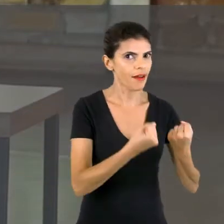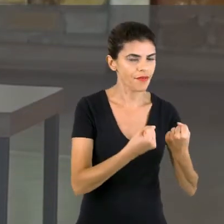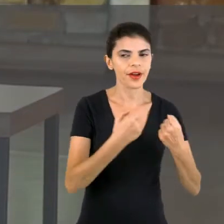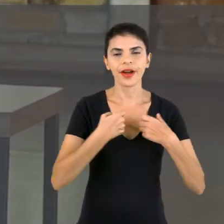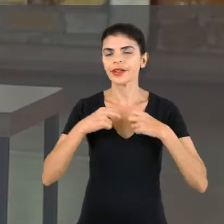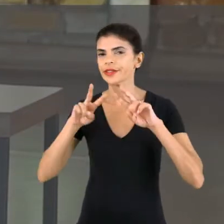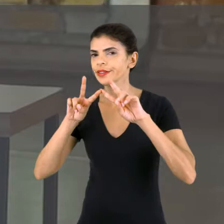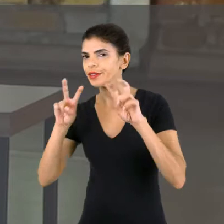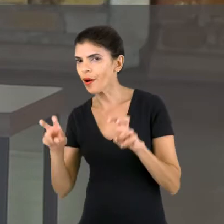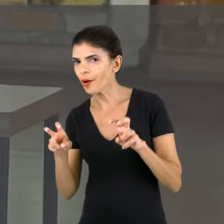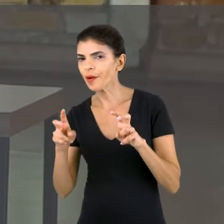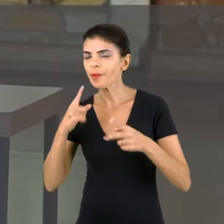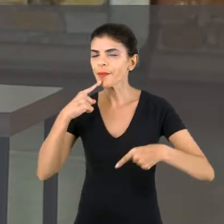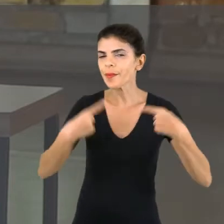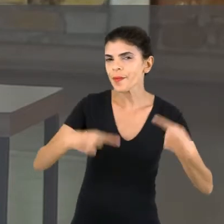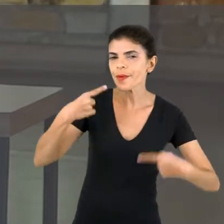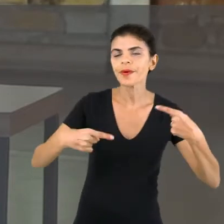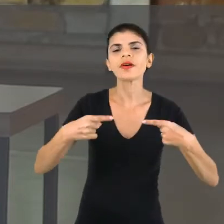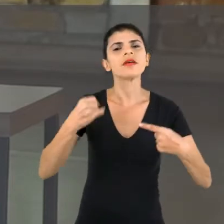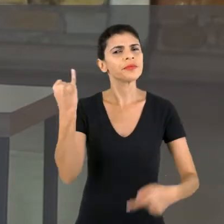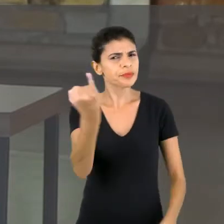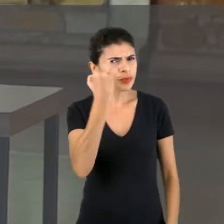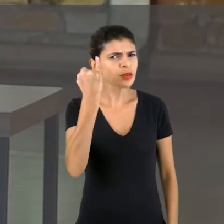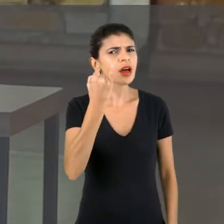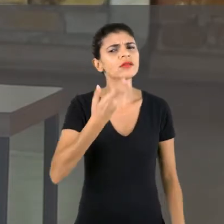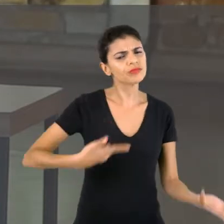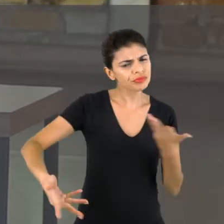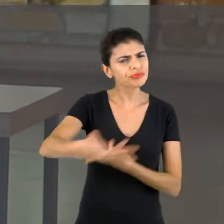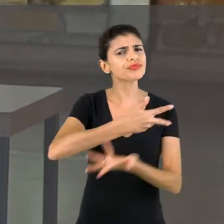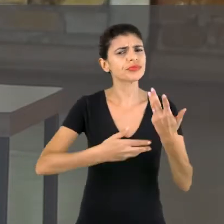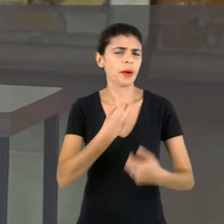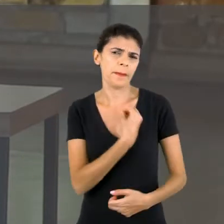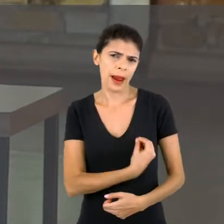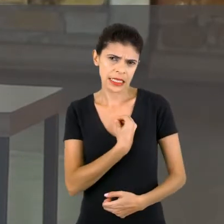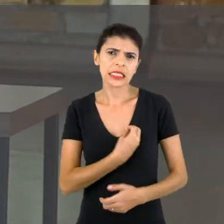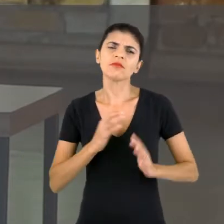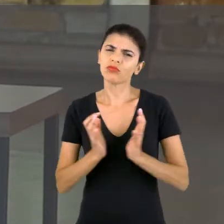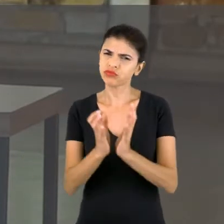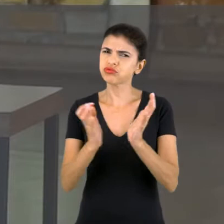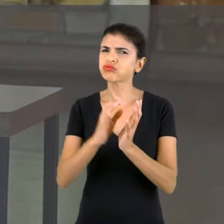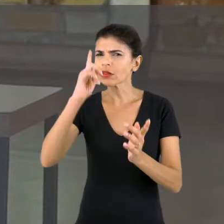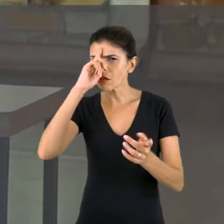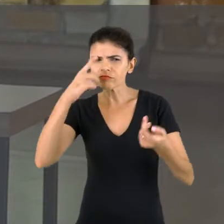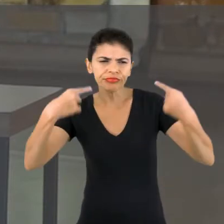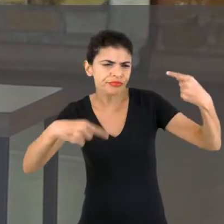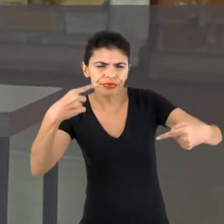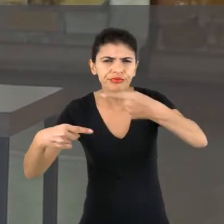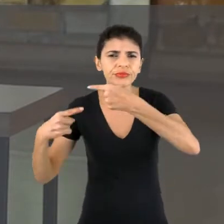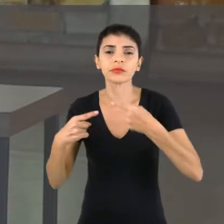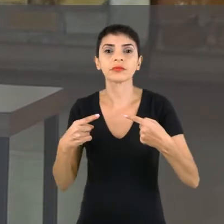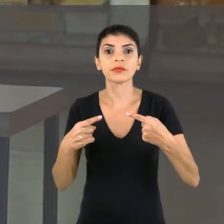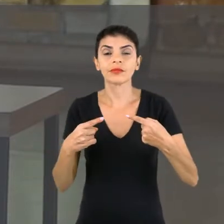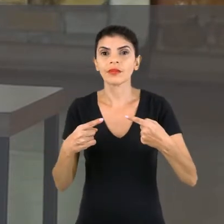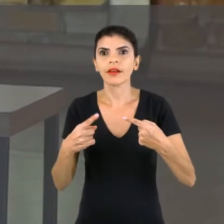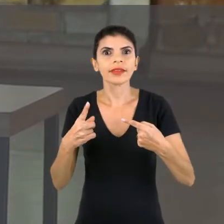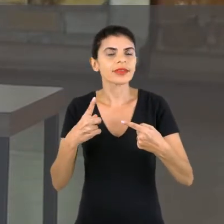falar sobre. Então, eu acho que é muito importante que todo mundo participe disso em alguma instância. E vão